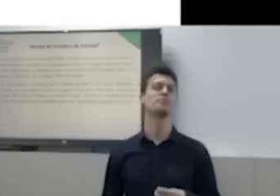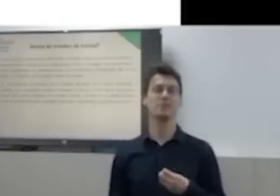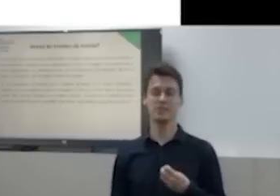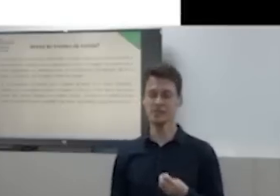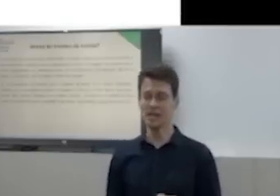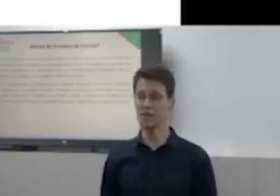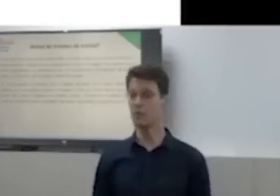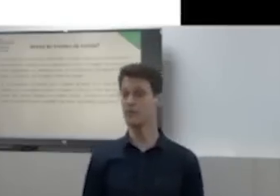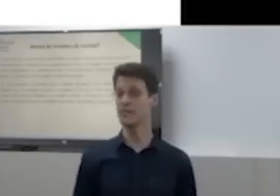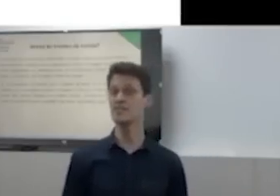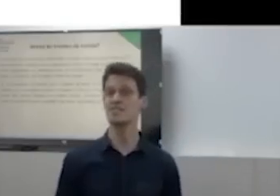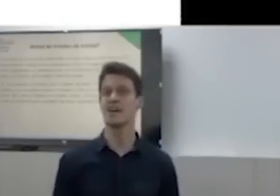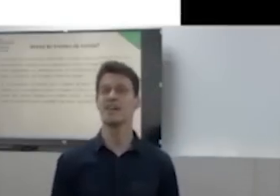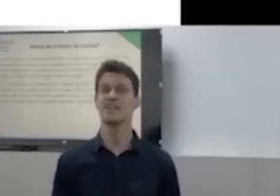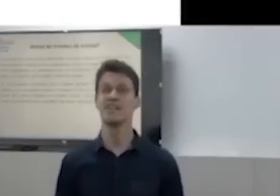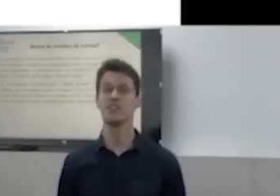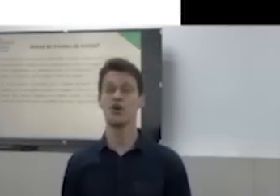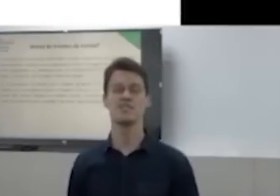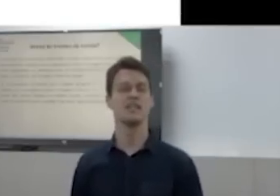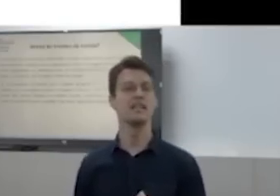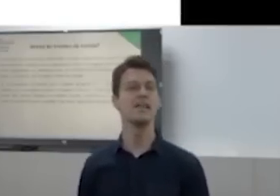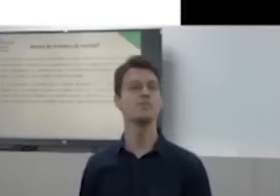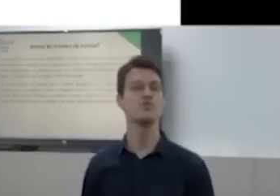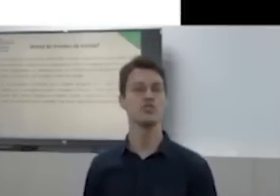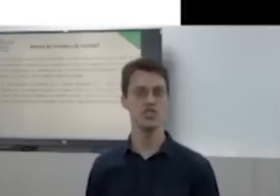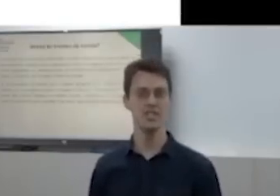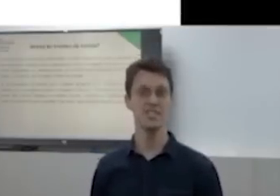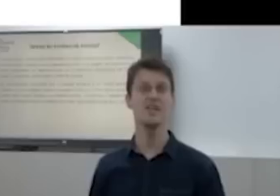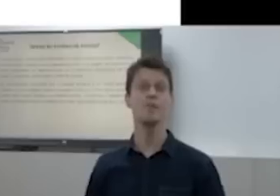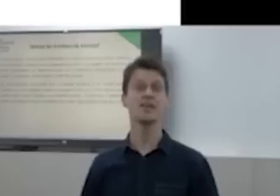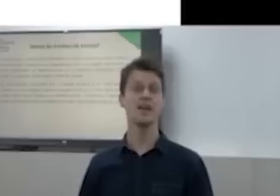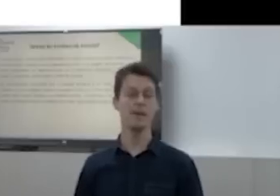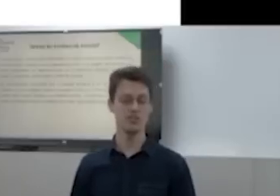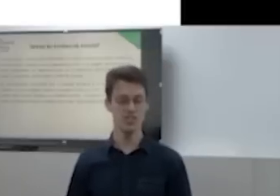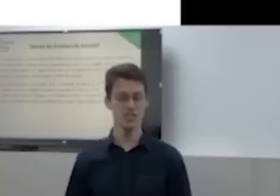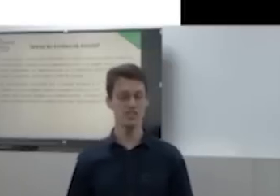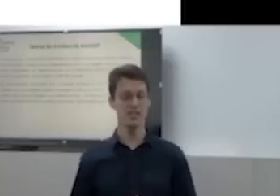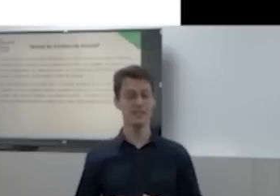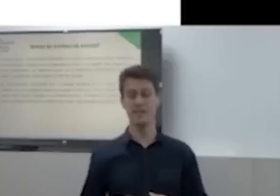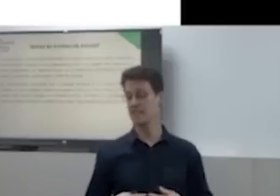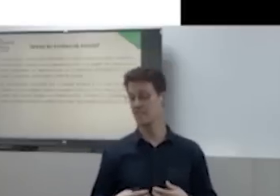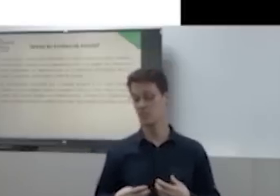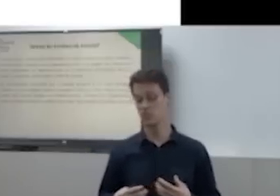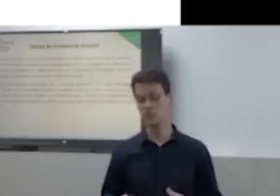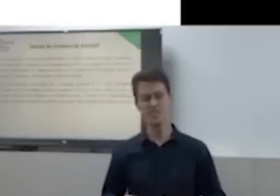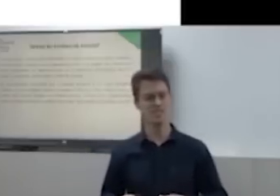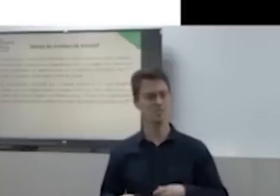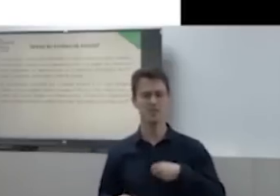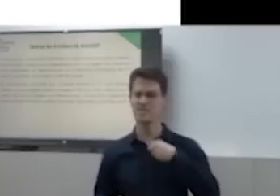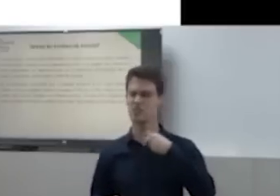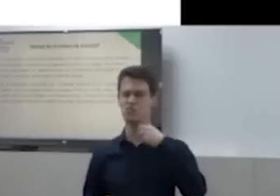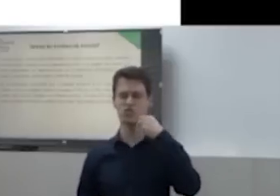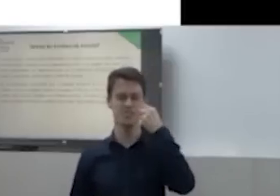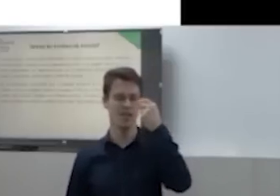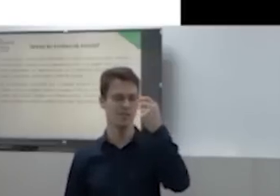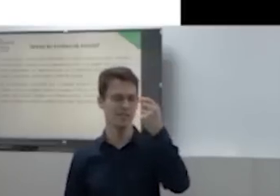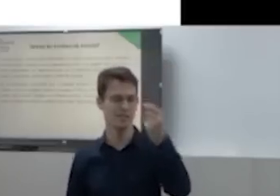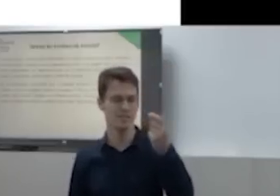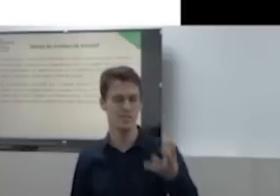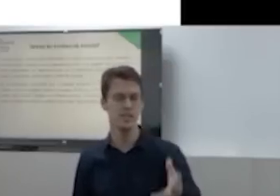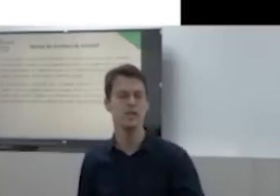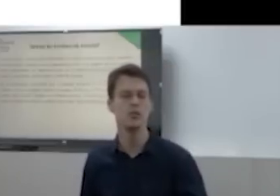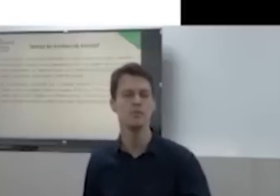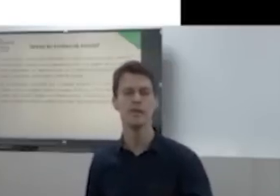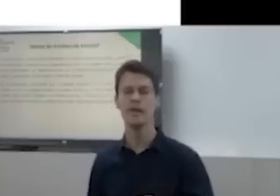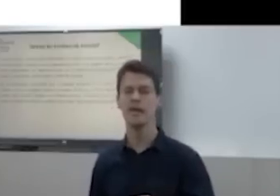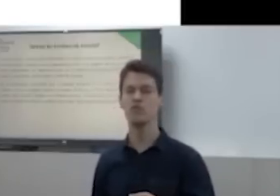Então, viu a importância de nós lermos notícias? Porque a partir dessas notícias, pode ser do